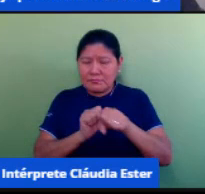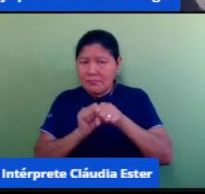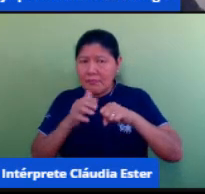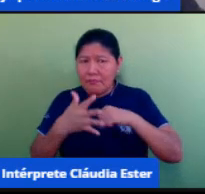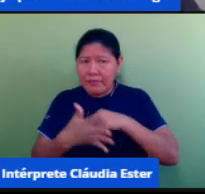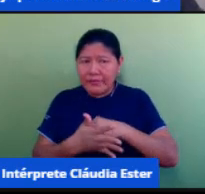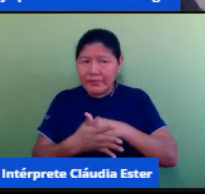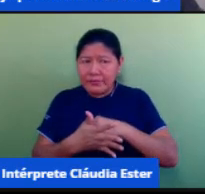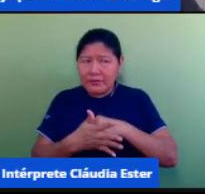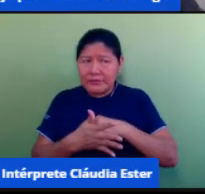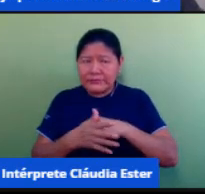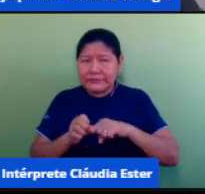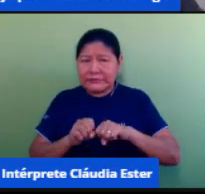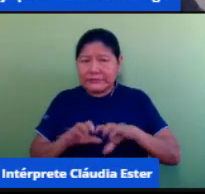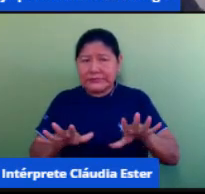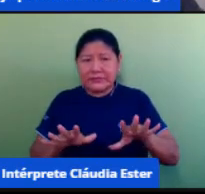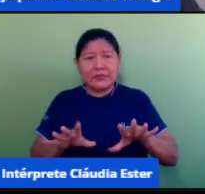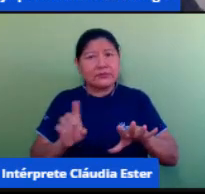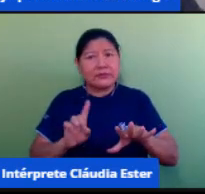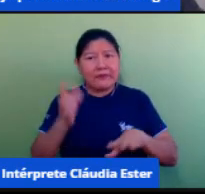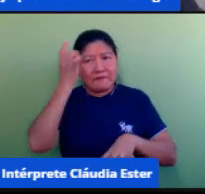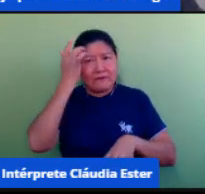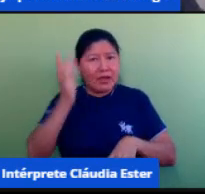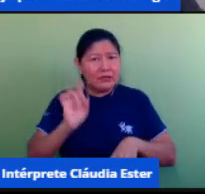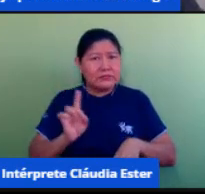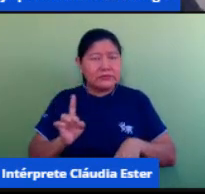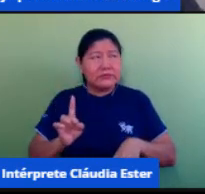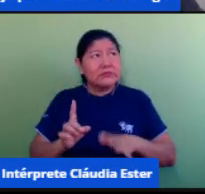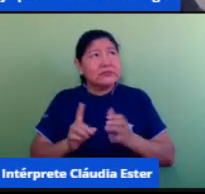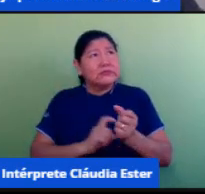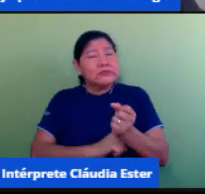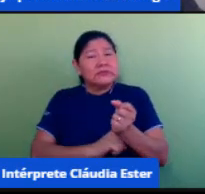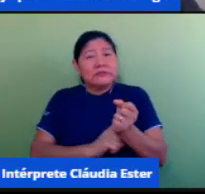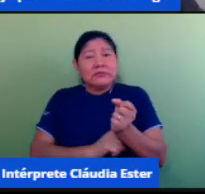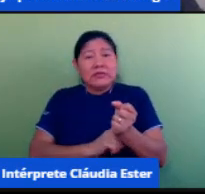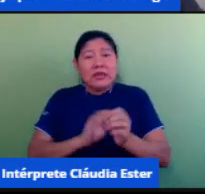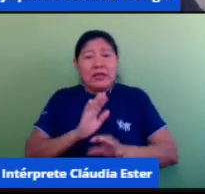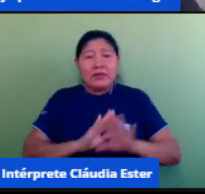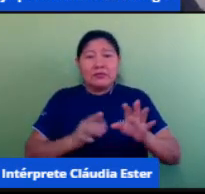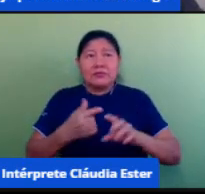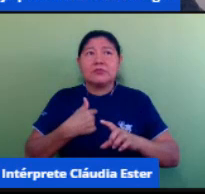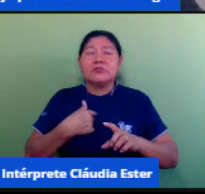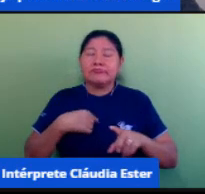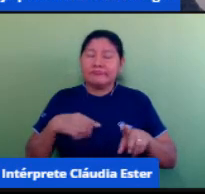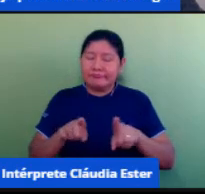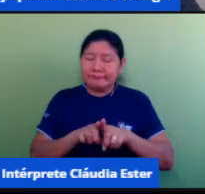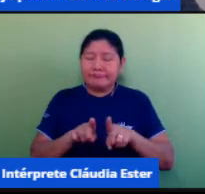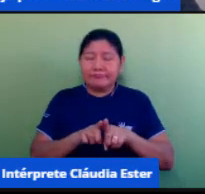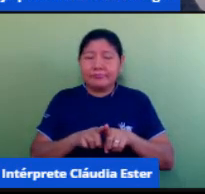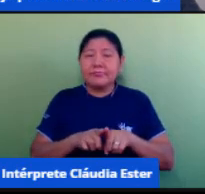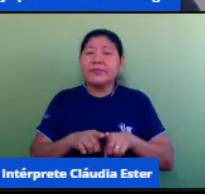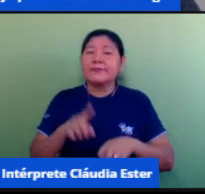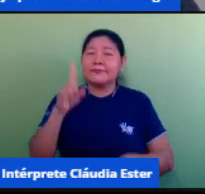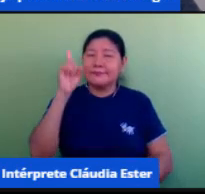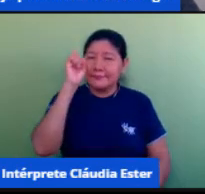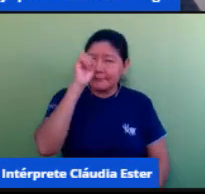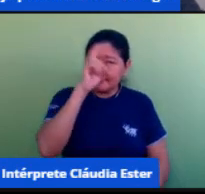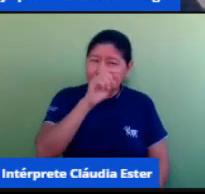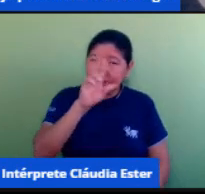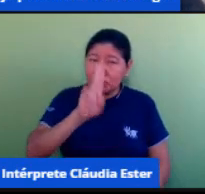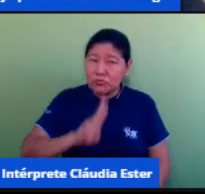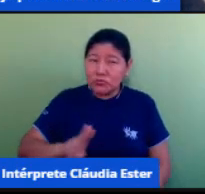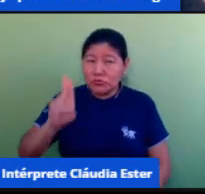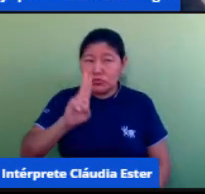Jaque, Jaque, eu sempre me considerei e ainda me considero analfabeta digital. Só que eu